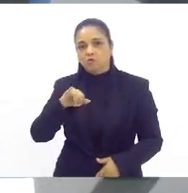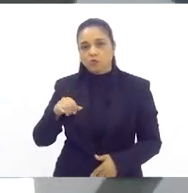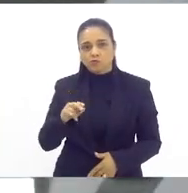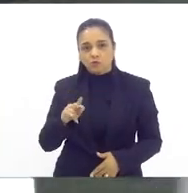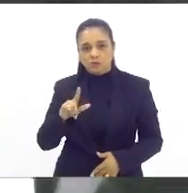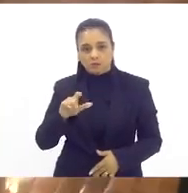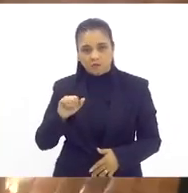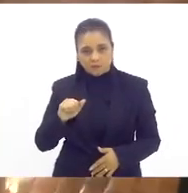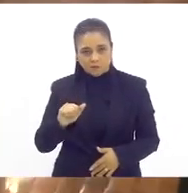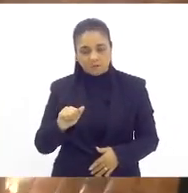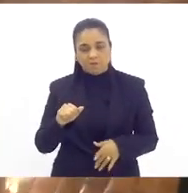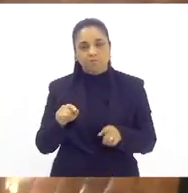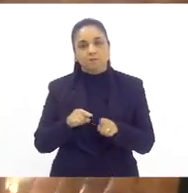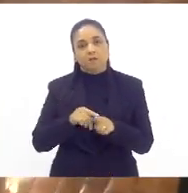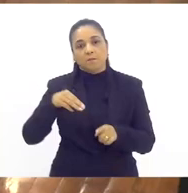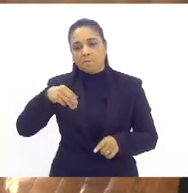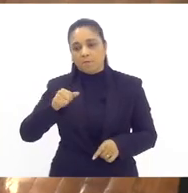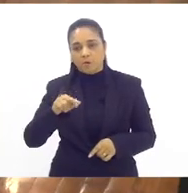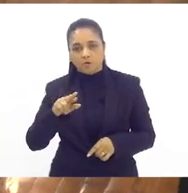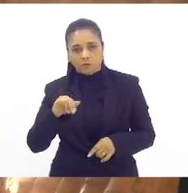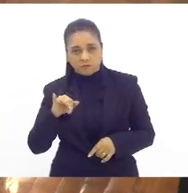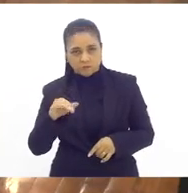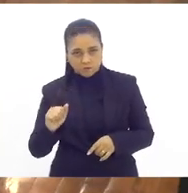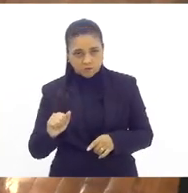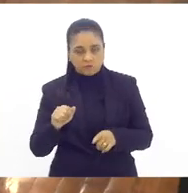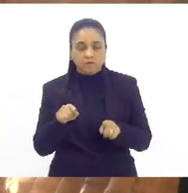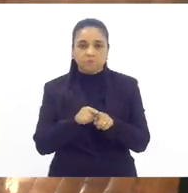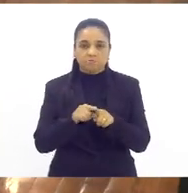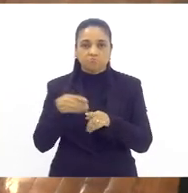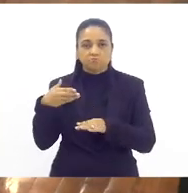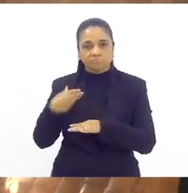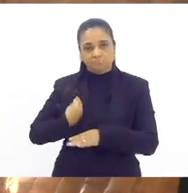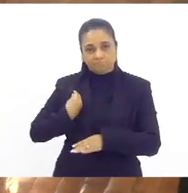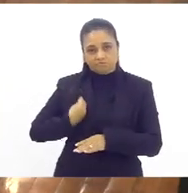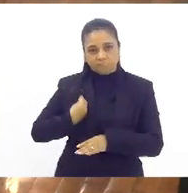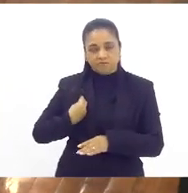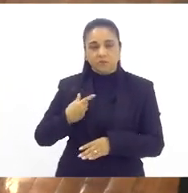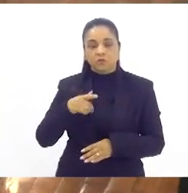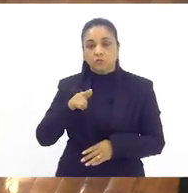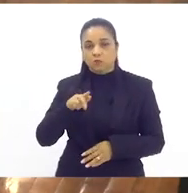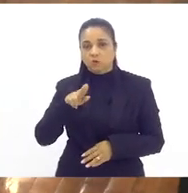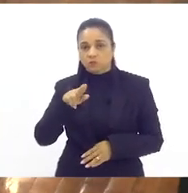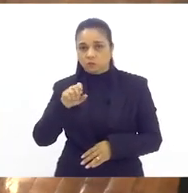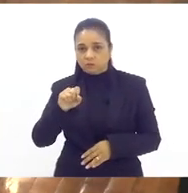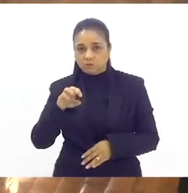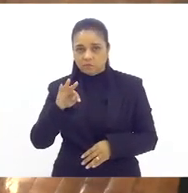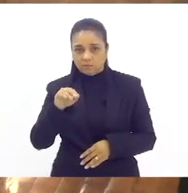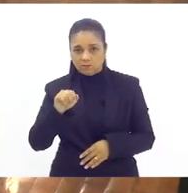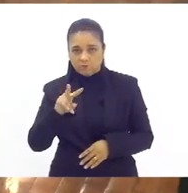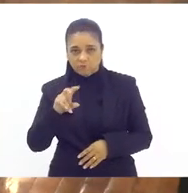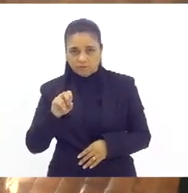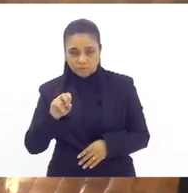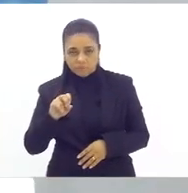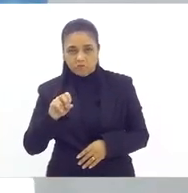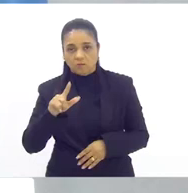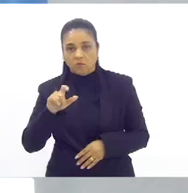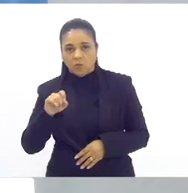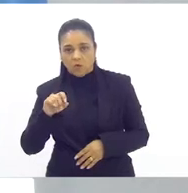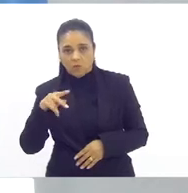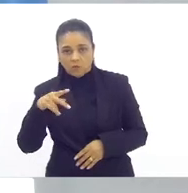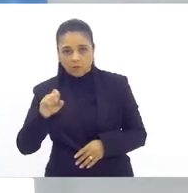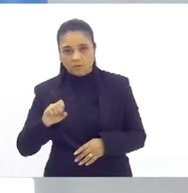Souza não se a presença de Gustavo Lopes dos Sérgio